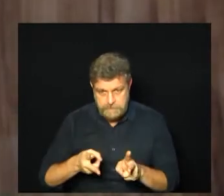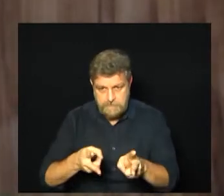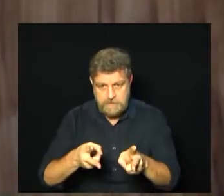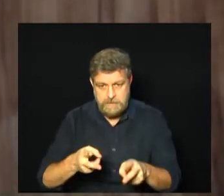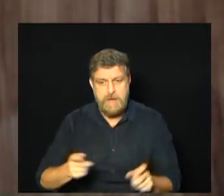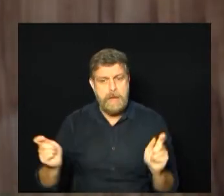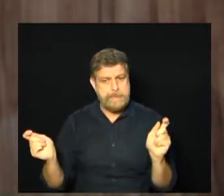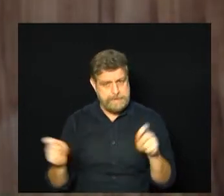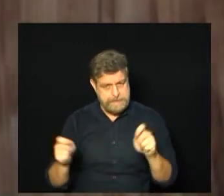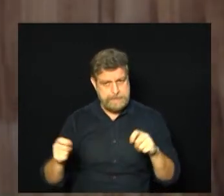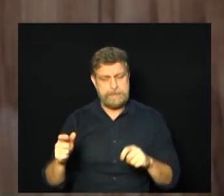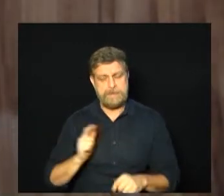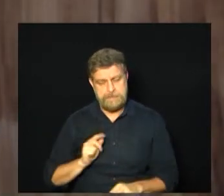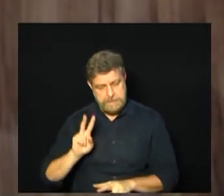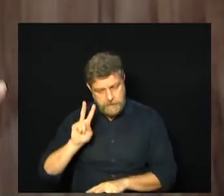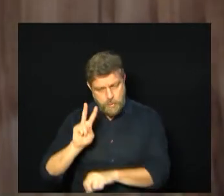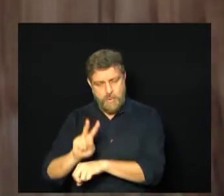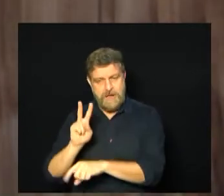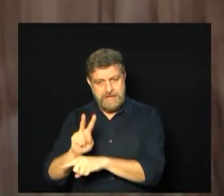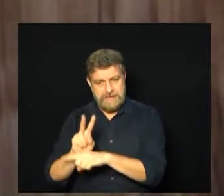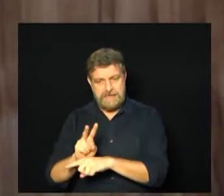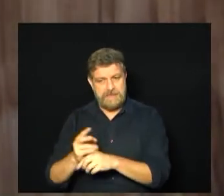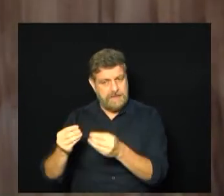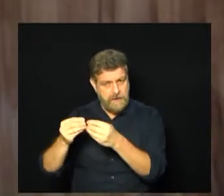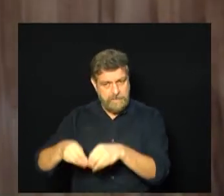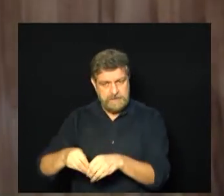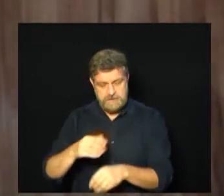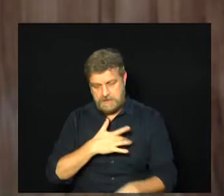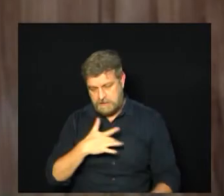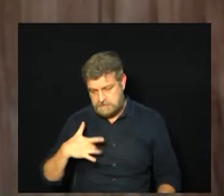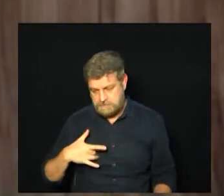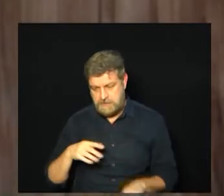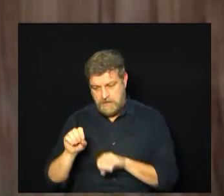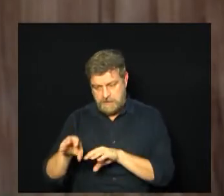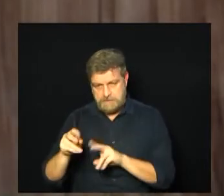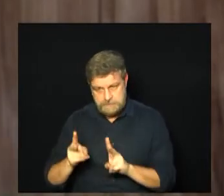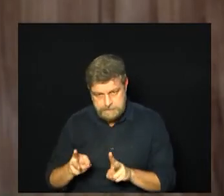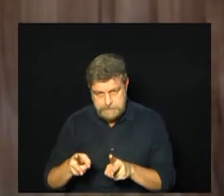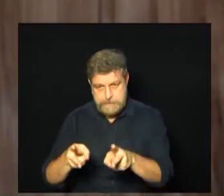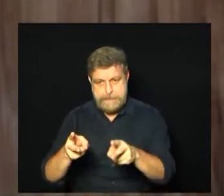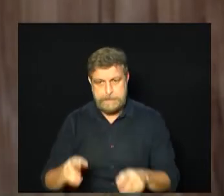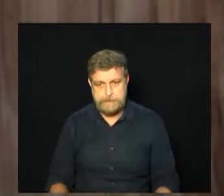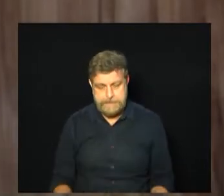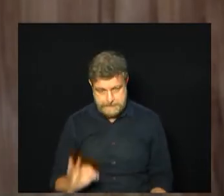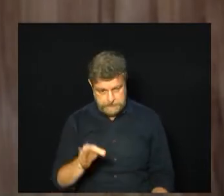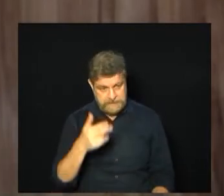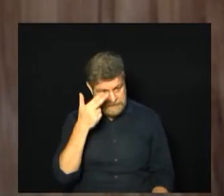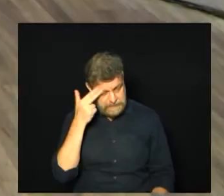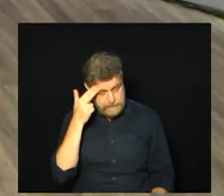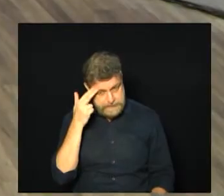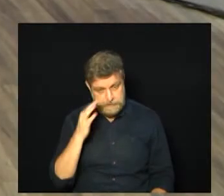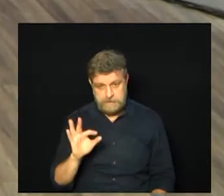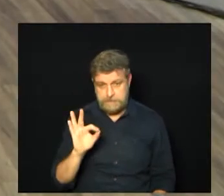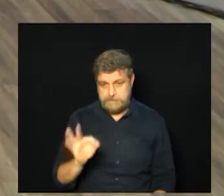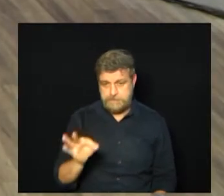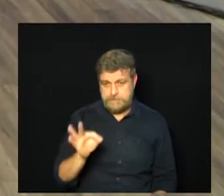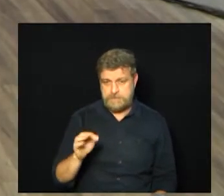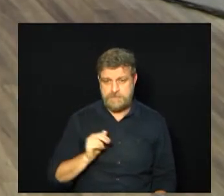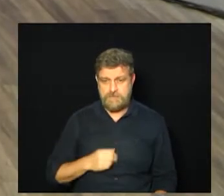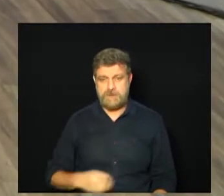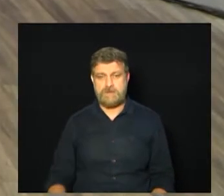dá para continuar tomando cuidado, sem prejuízo à saúde e à educação também, né, Gabriel? É isso aí, Mari, fazer